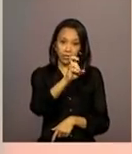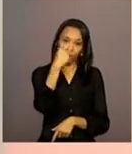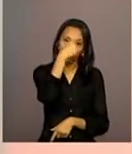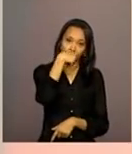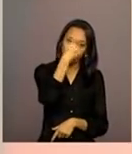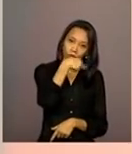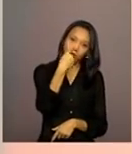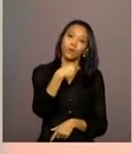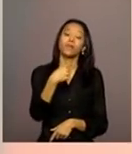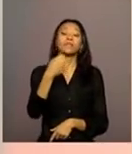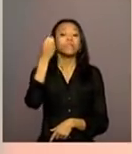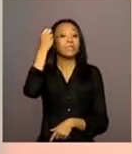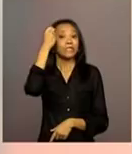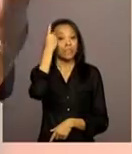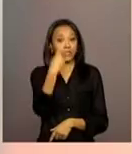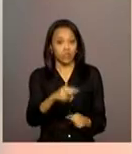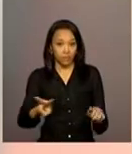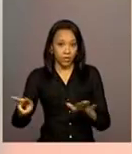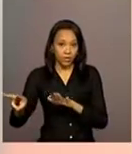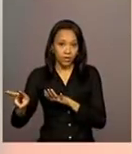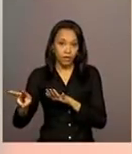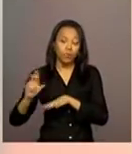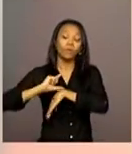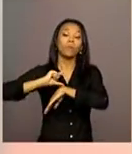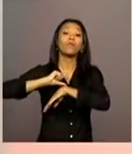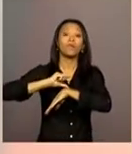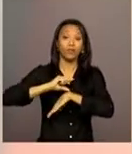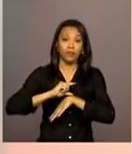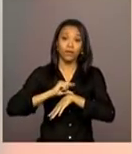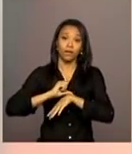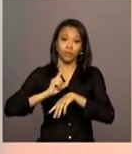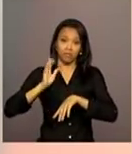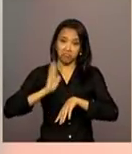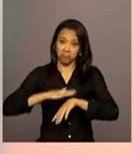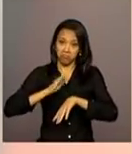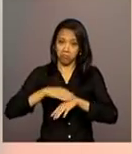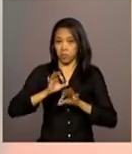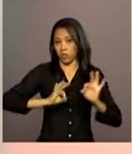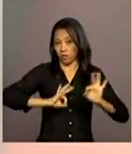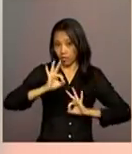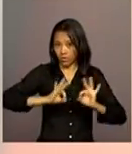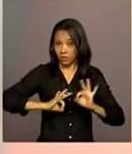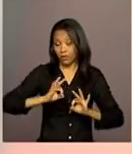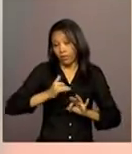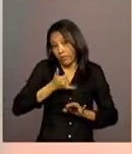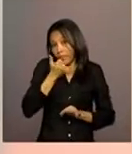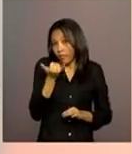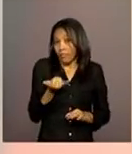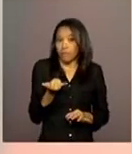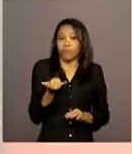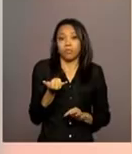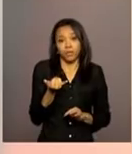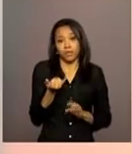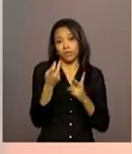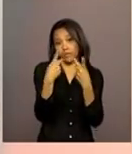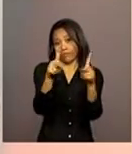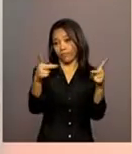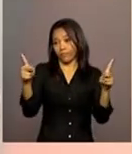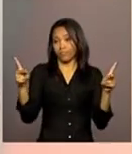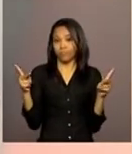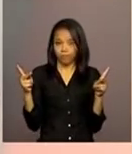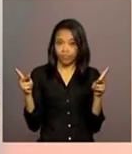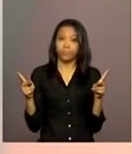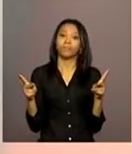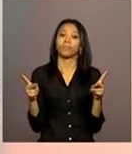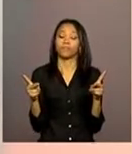5 dias na semana o horário que se organiza vai depender do Olhar cuidadoso